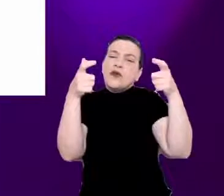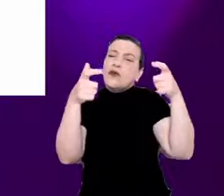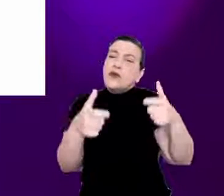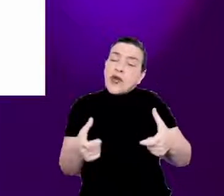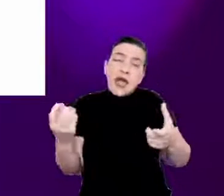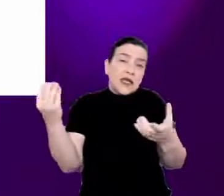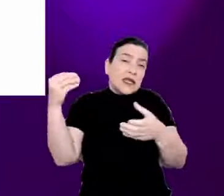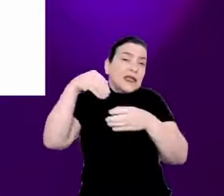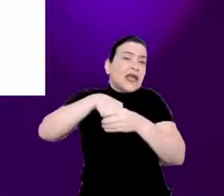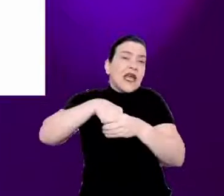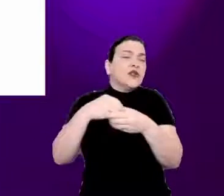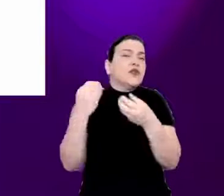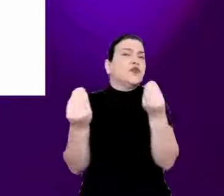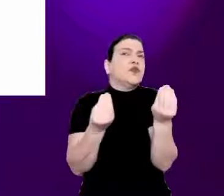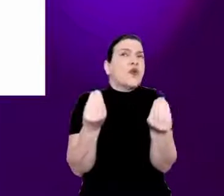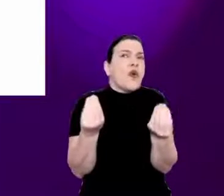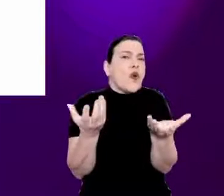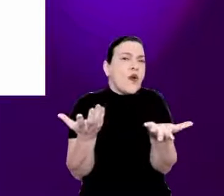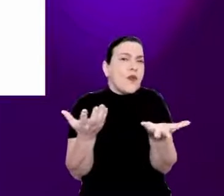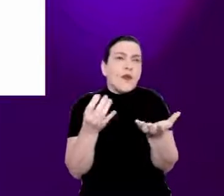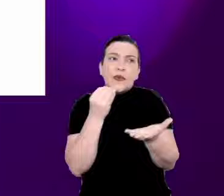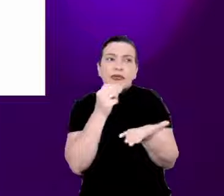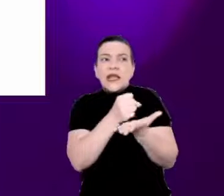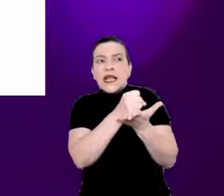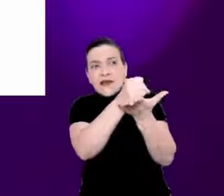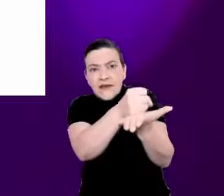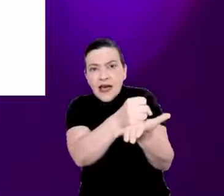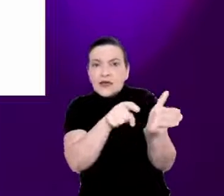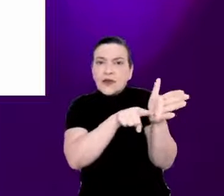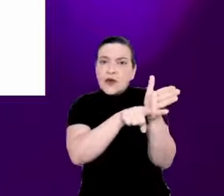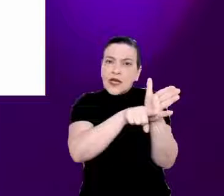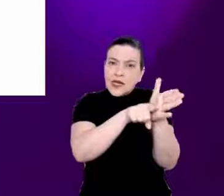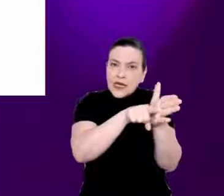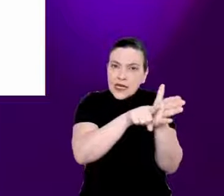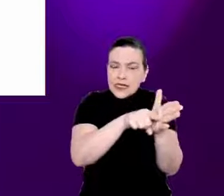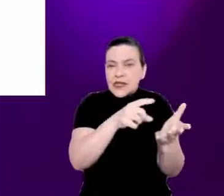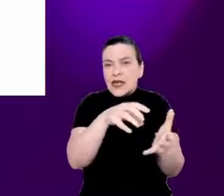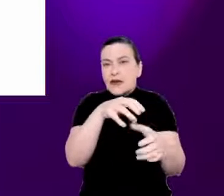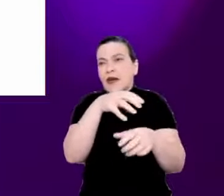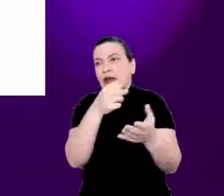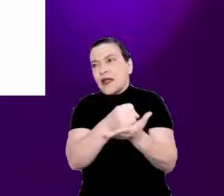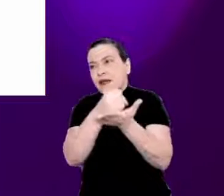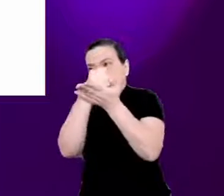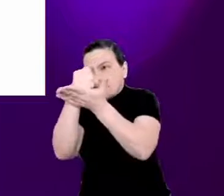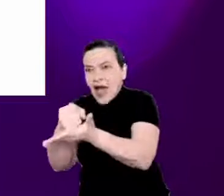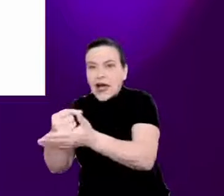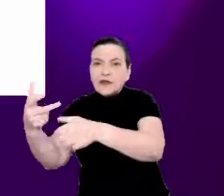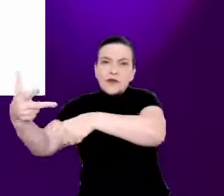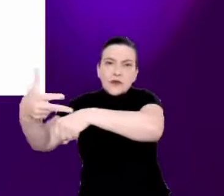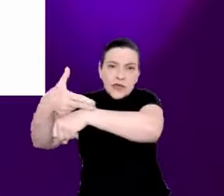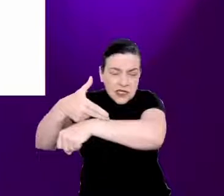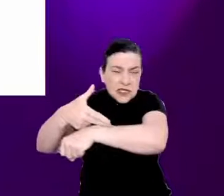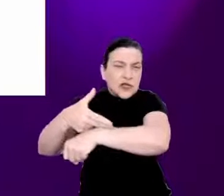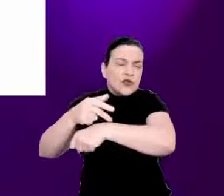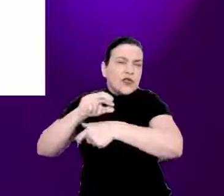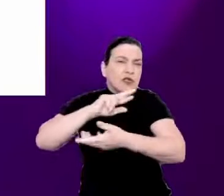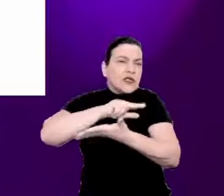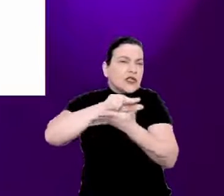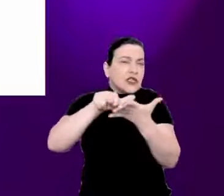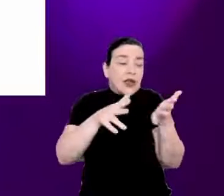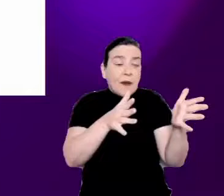da mesma, como é que ele era levado para fazer os exames, para ir para o centro cirúrgico, e a perspectiva em relação a todos